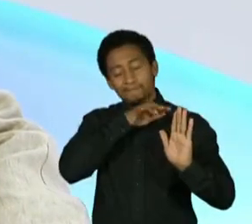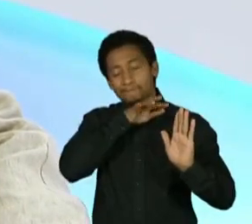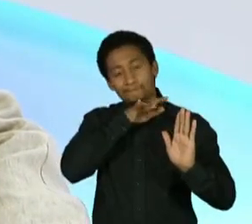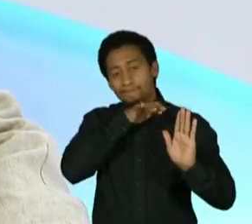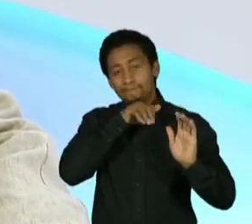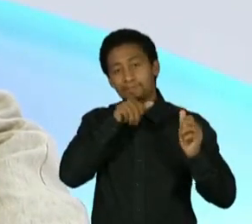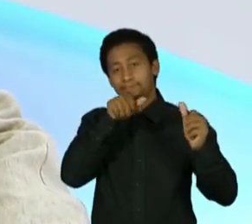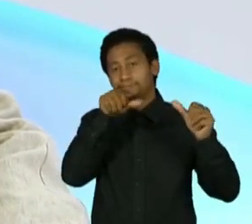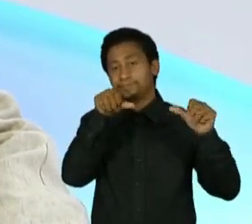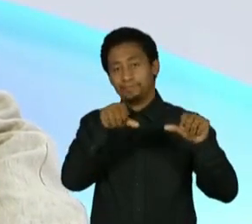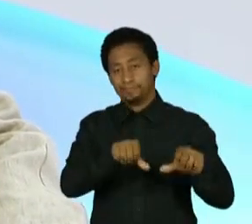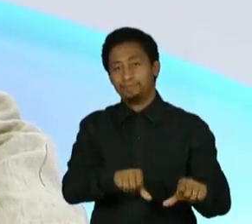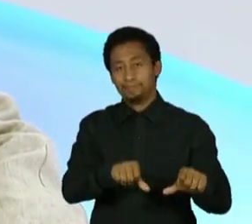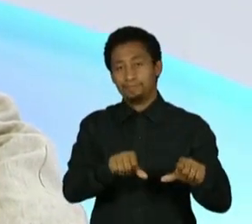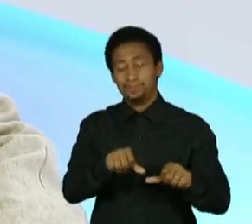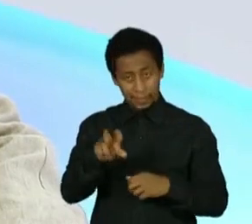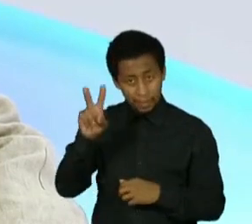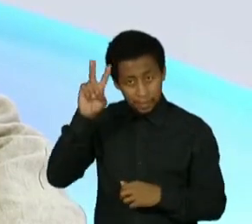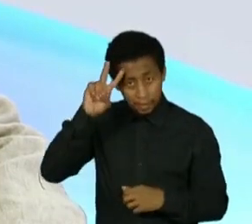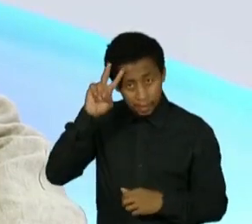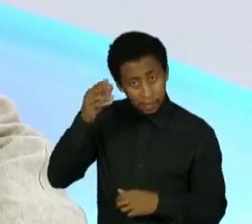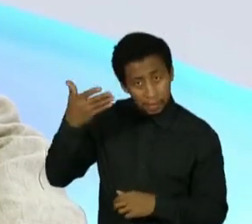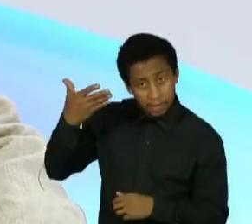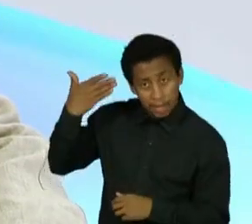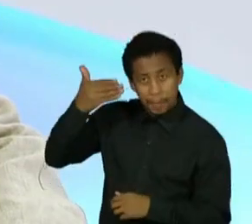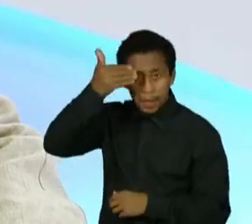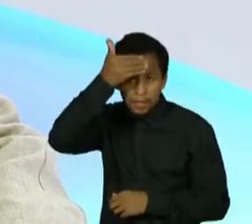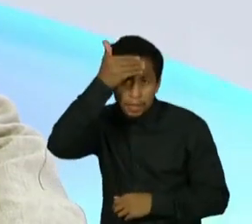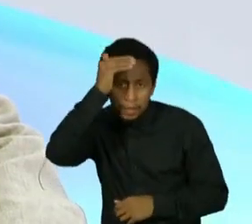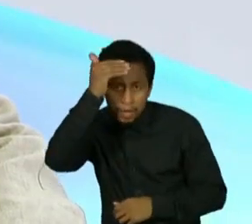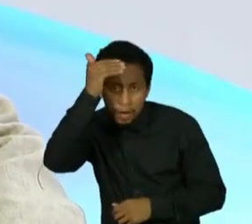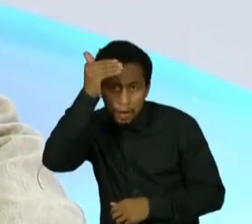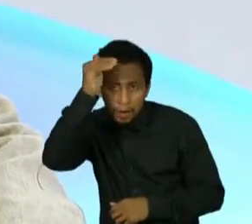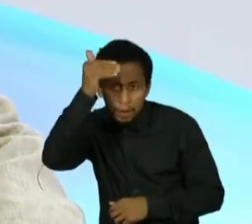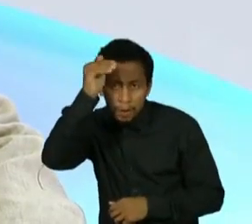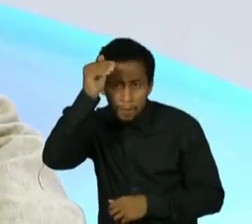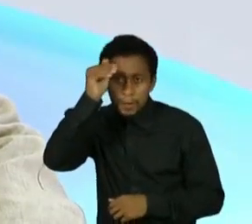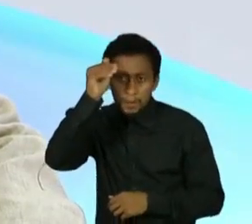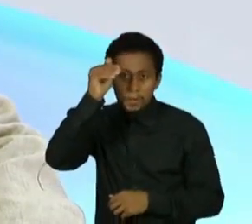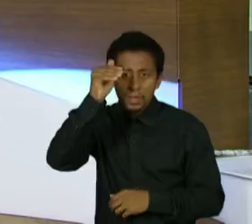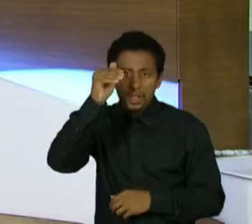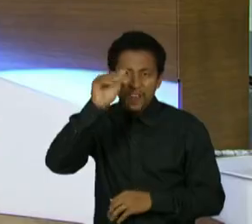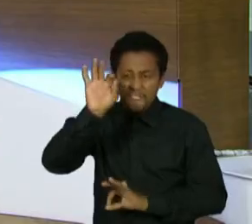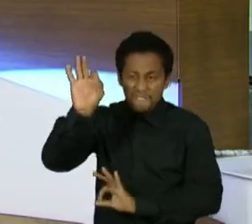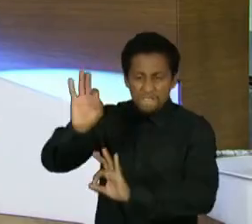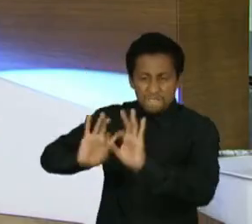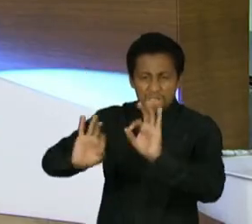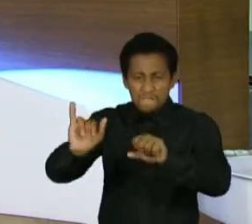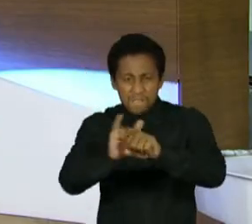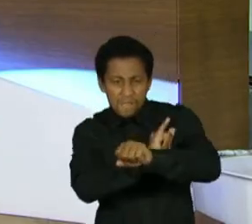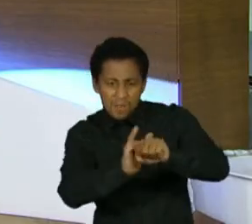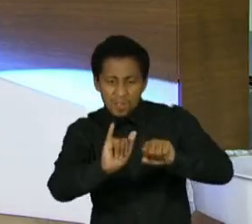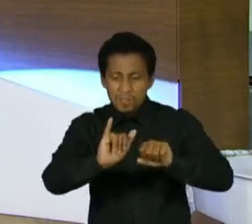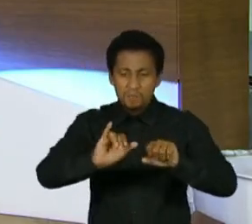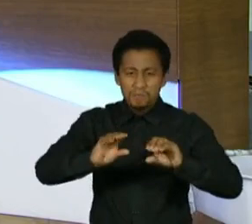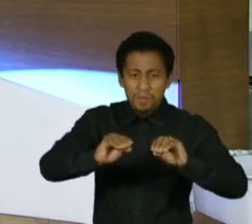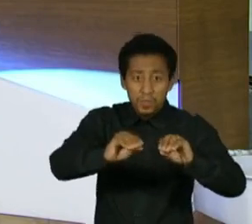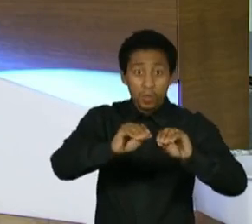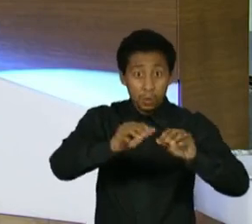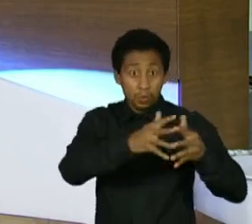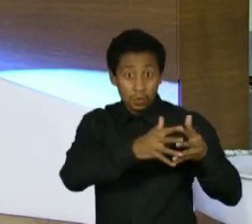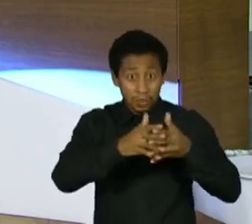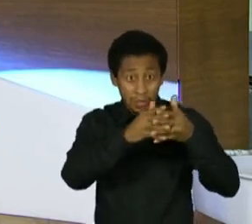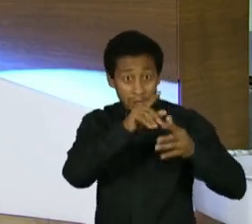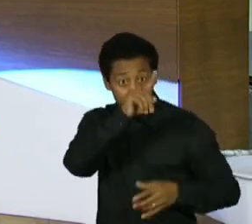de trump nos Estados Unidos o que ele fez nos Estados Unidos é coisa que eu jamais teria imaginado que as outras vezes